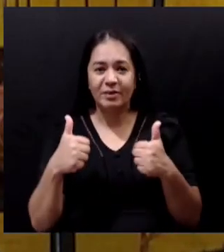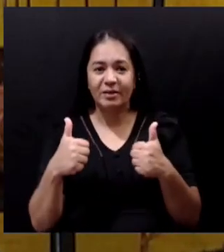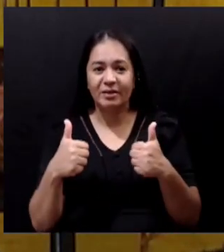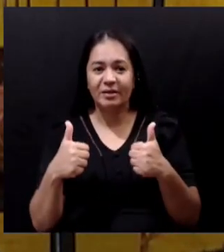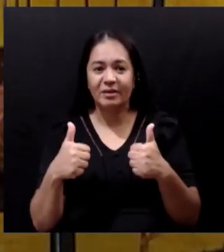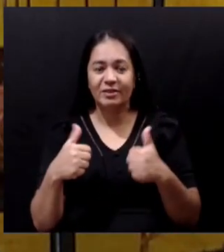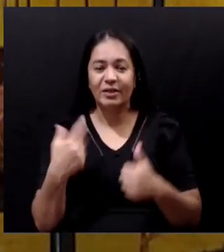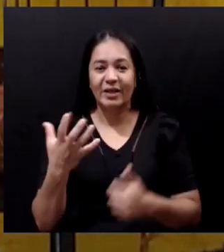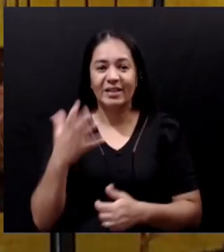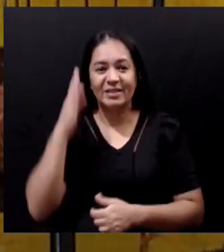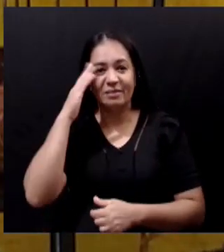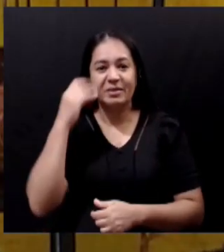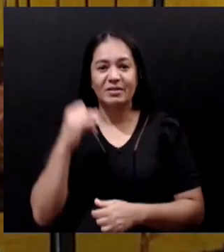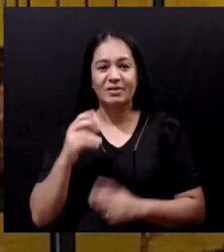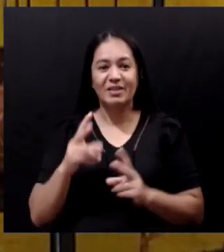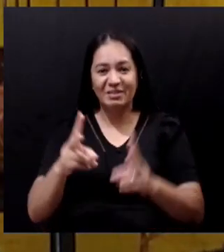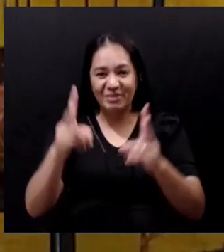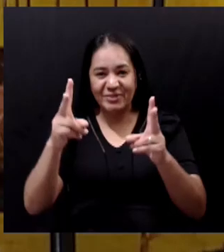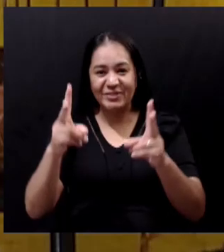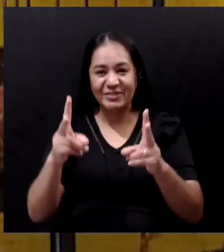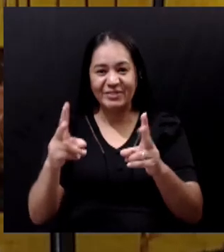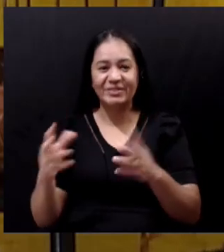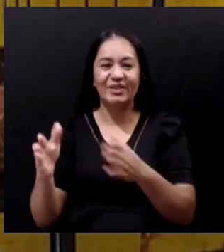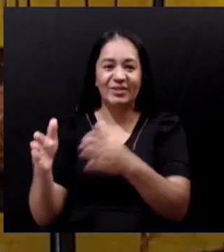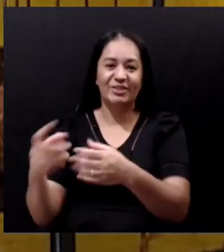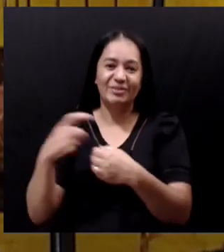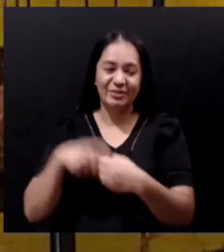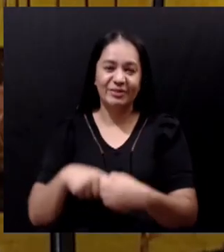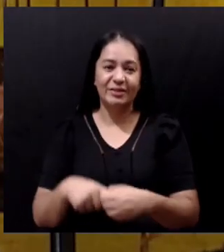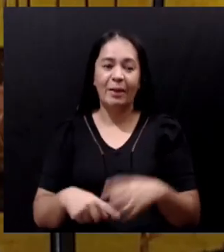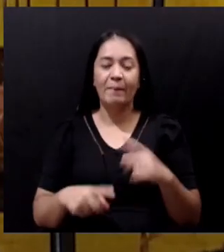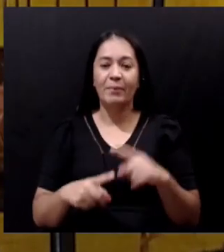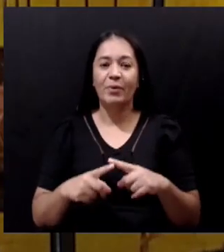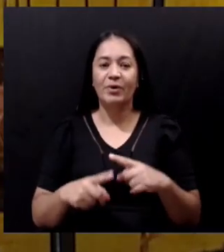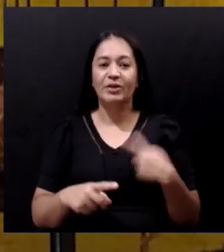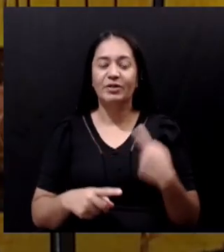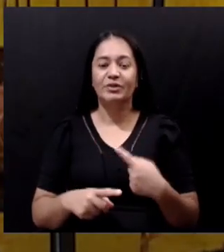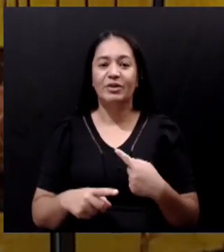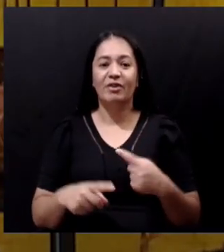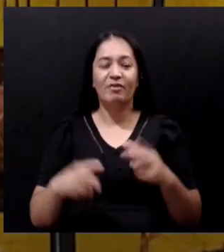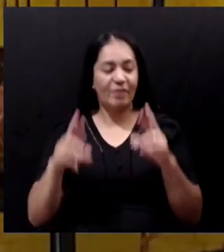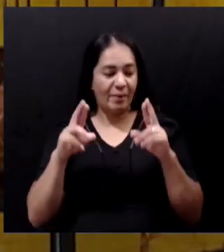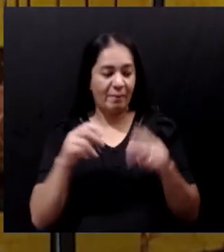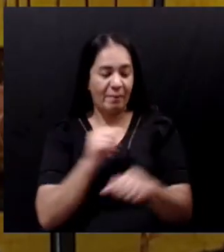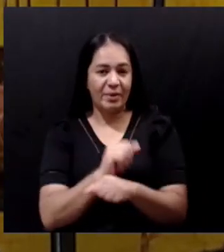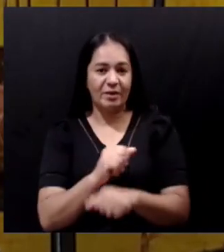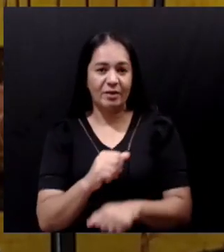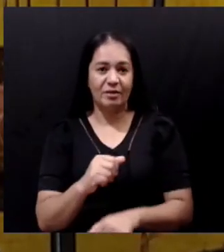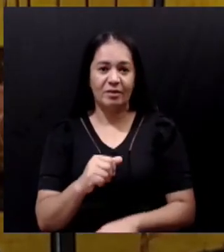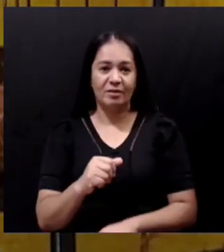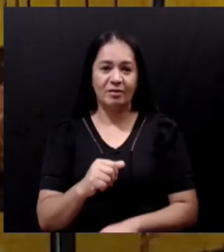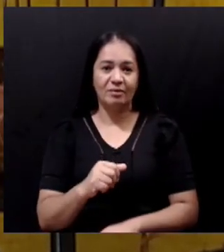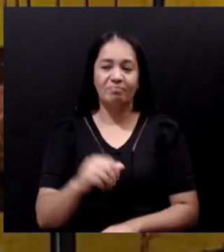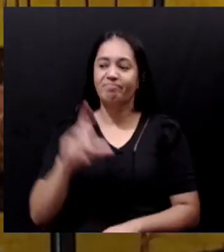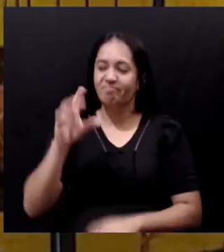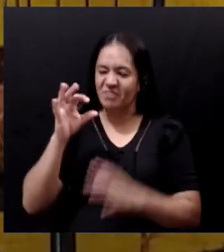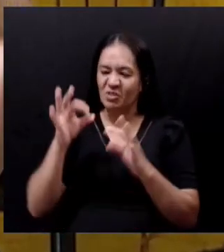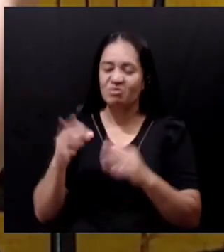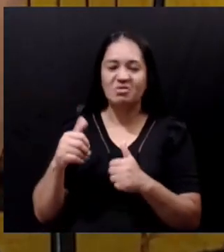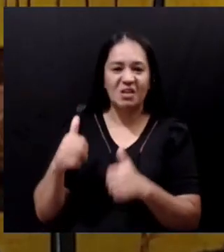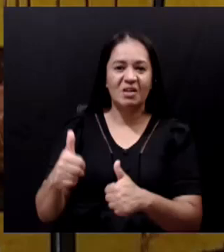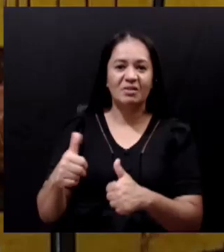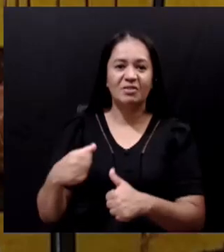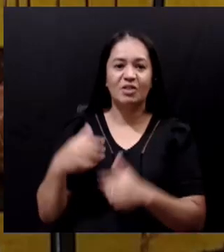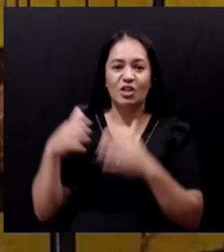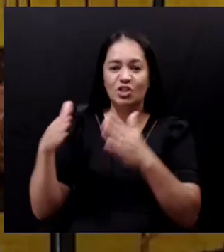vão continuar quando chegar. Porque a gente vai esperar. E ele olhou para mim e disse, deu certo. Aí a gente chegou em casa, a menina com